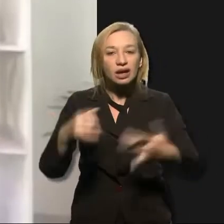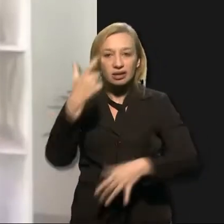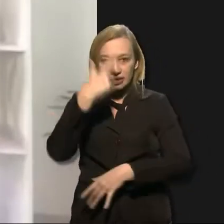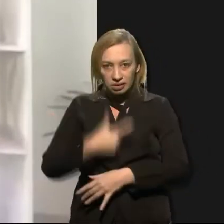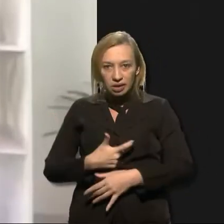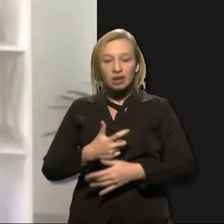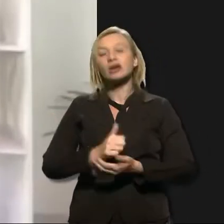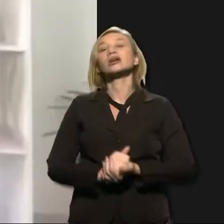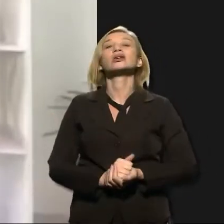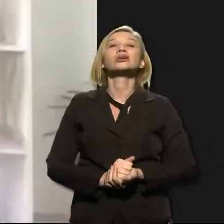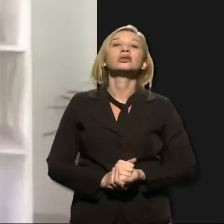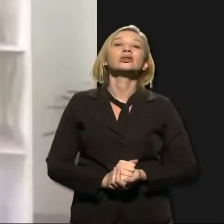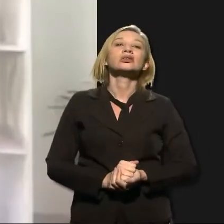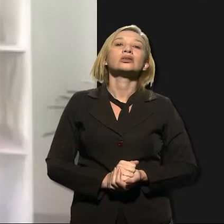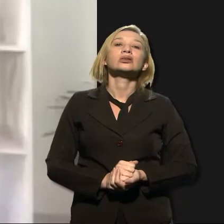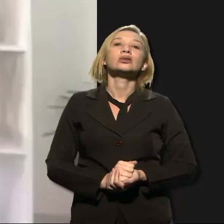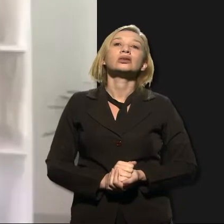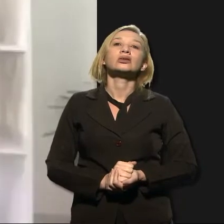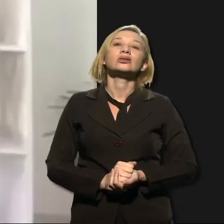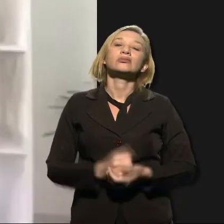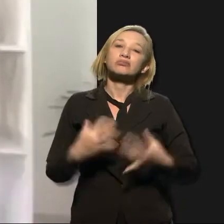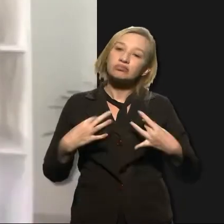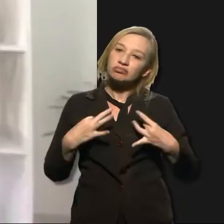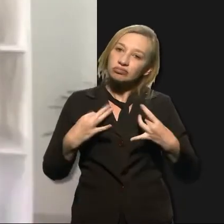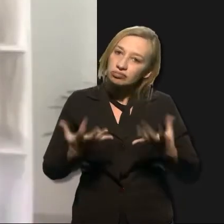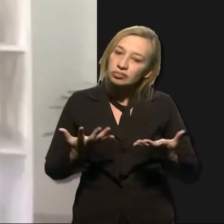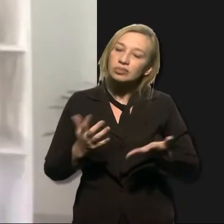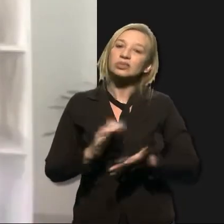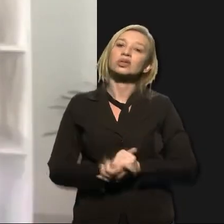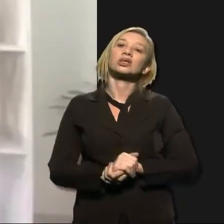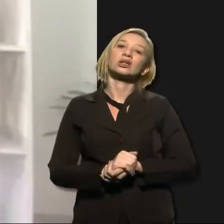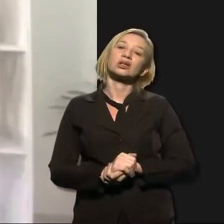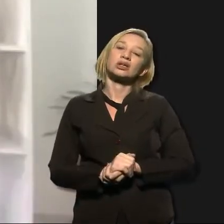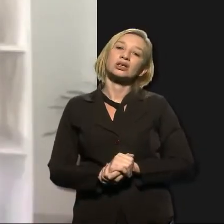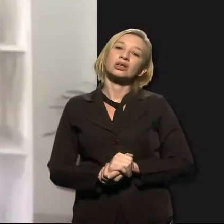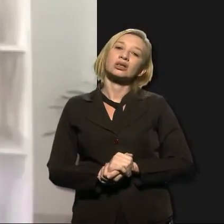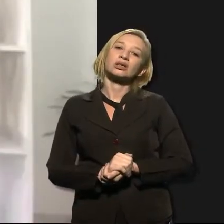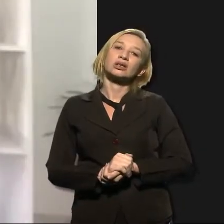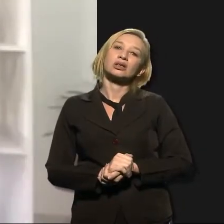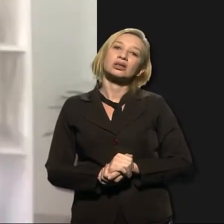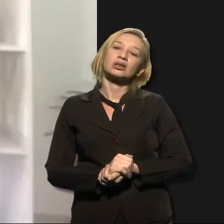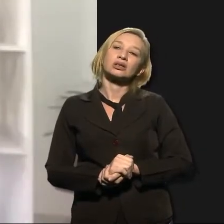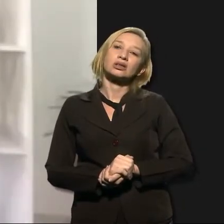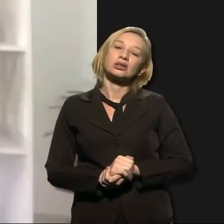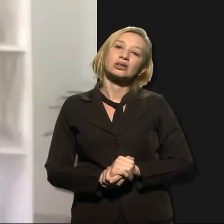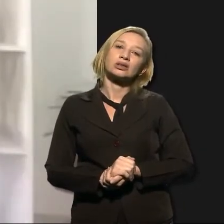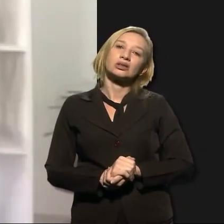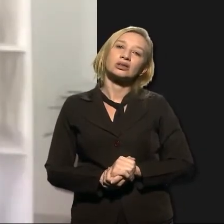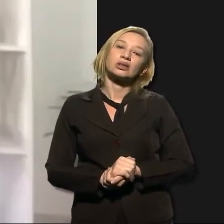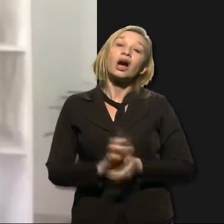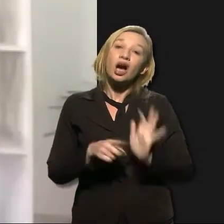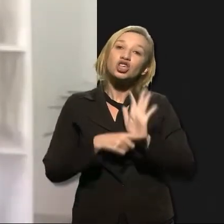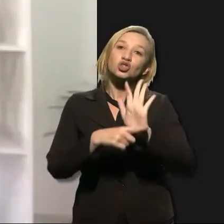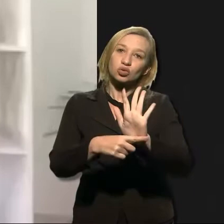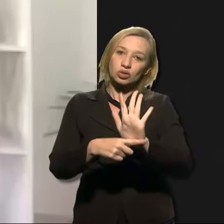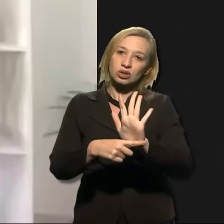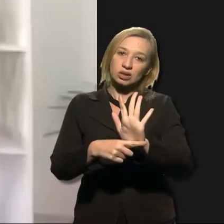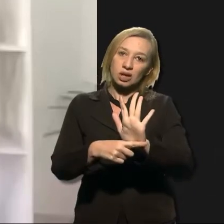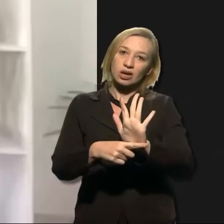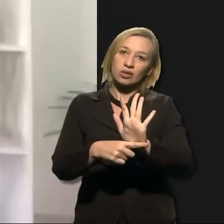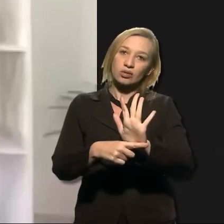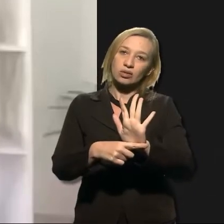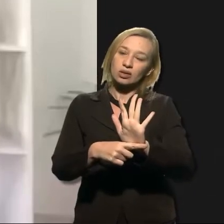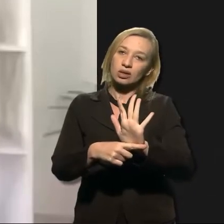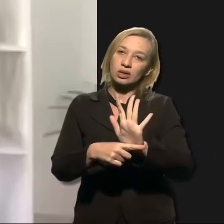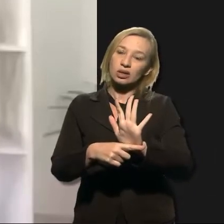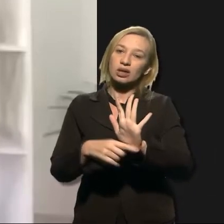também pode ser solidária e se disponibilizou efetivamente a